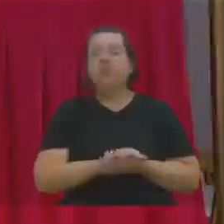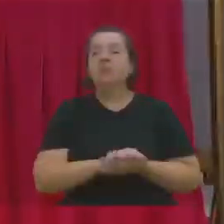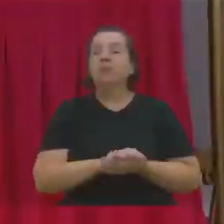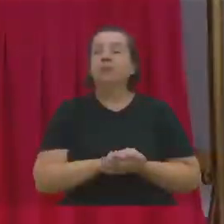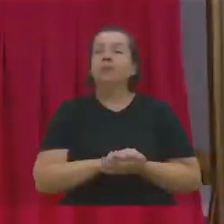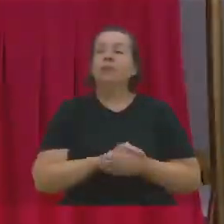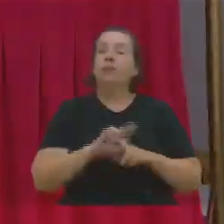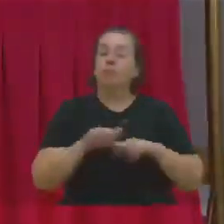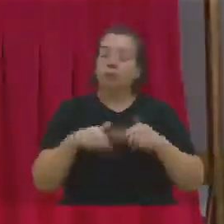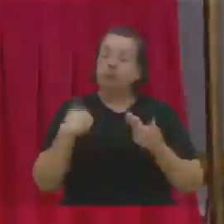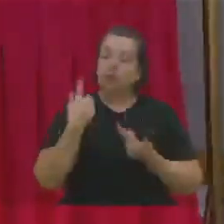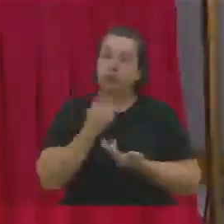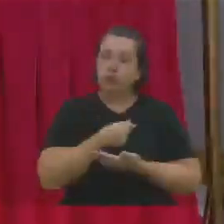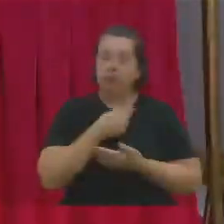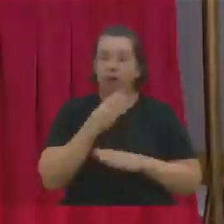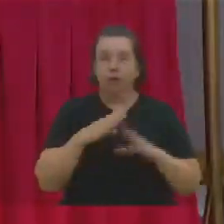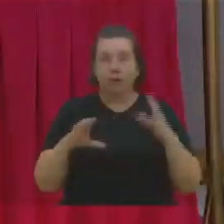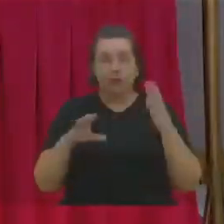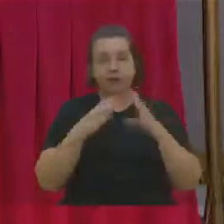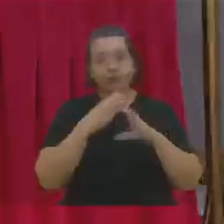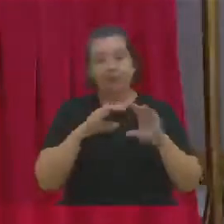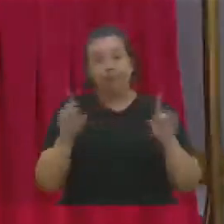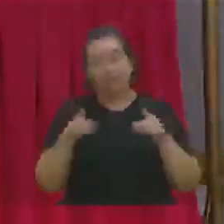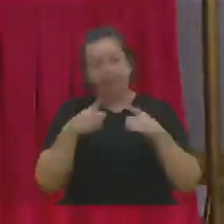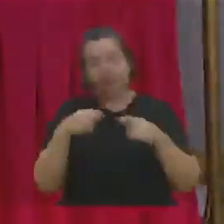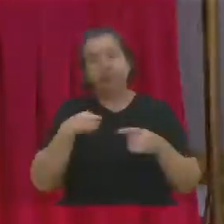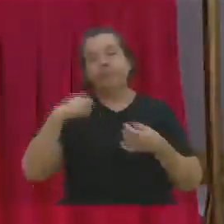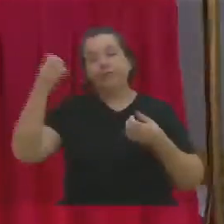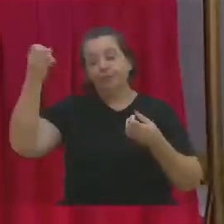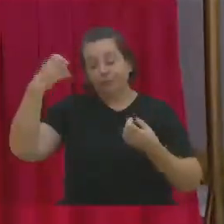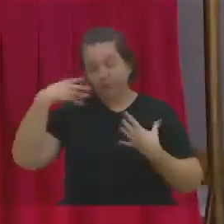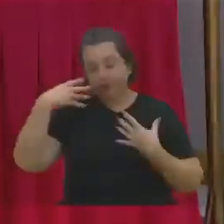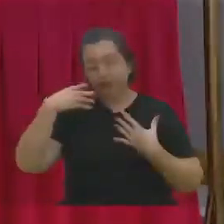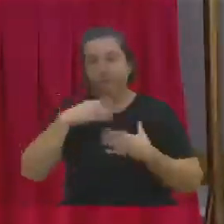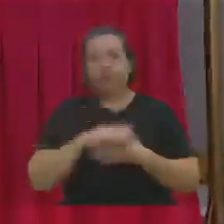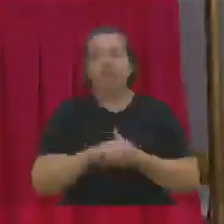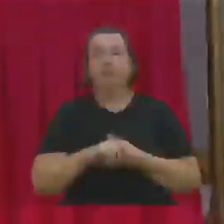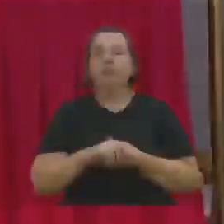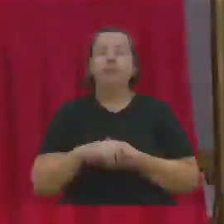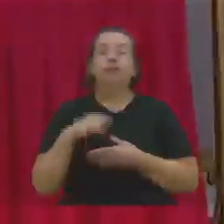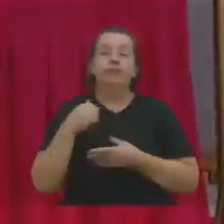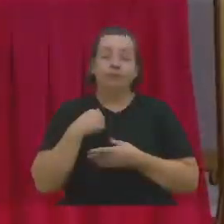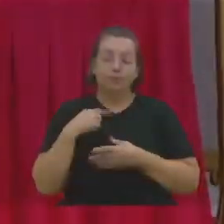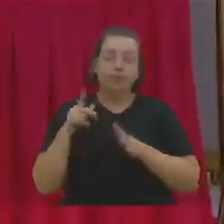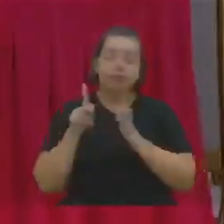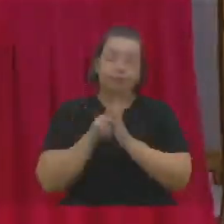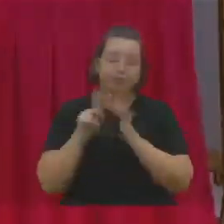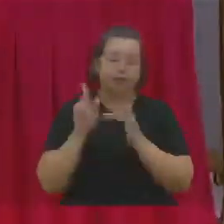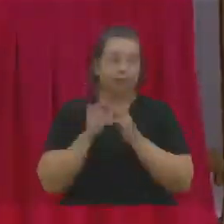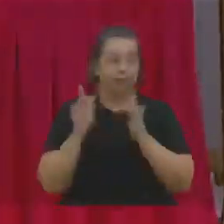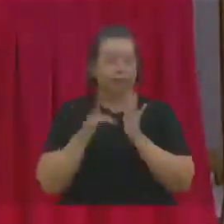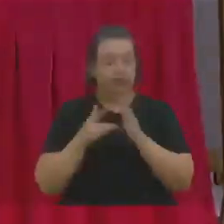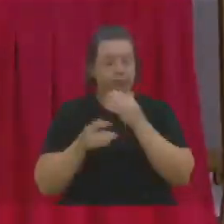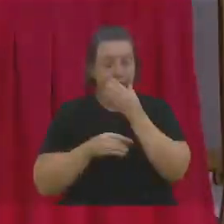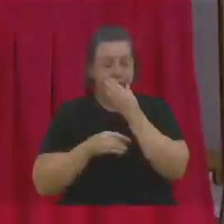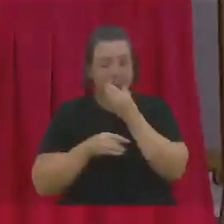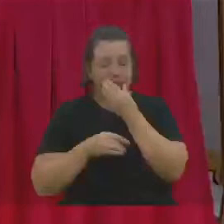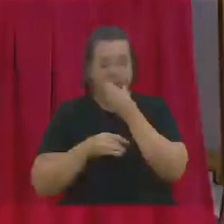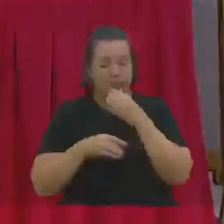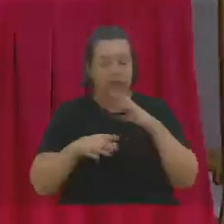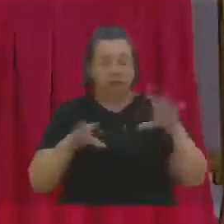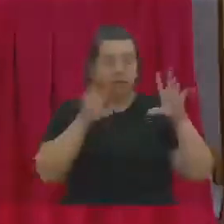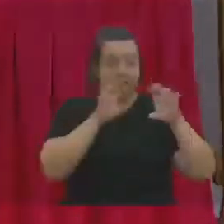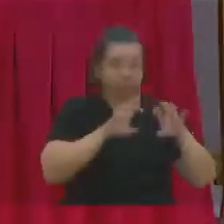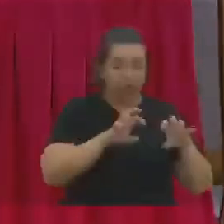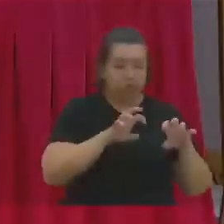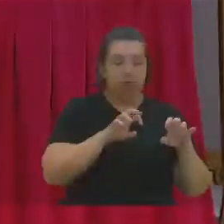Por isso que nós cantávamos: eu sou da luz, eu sou de Jesus. O que era